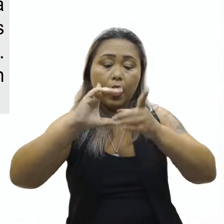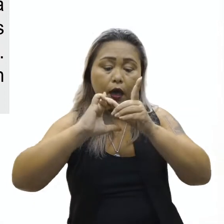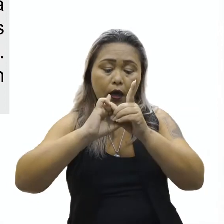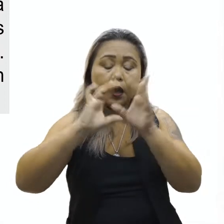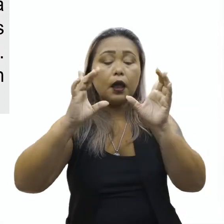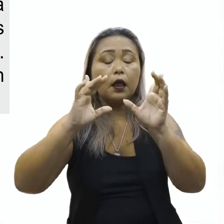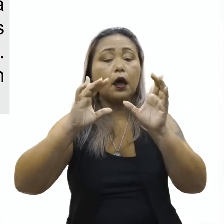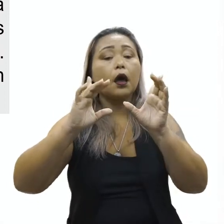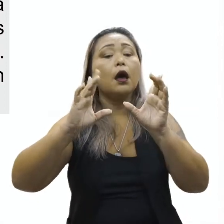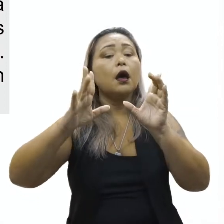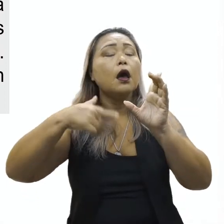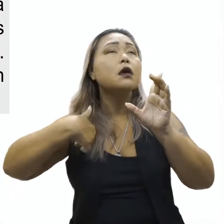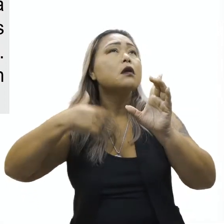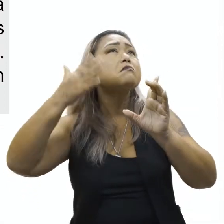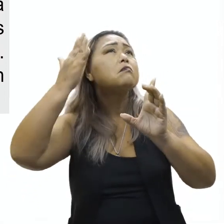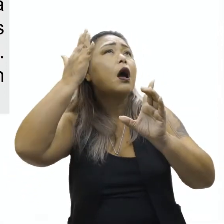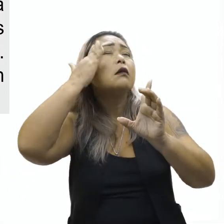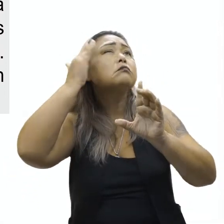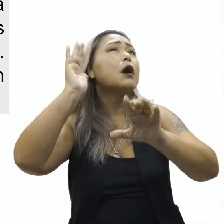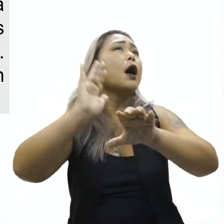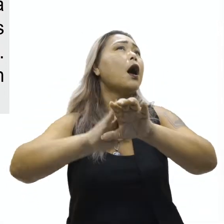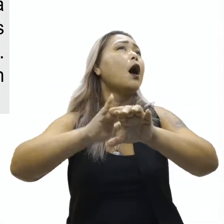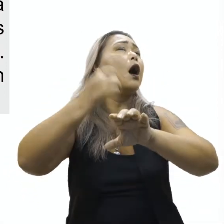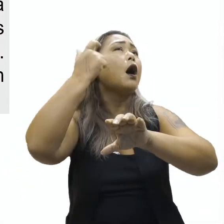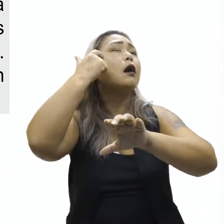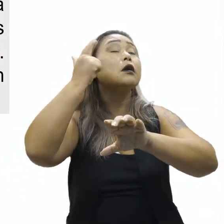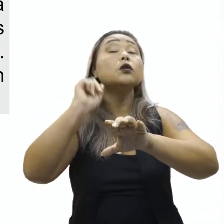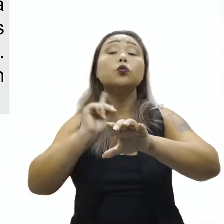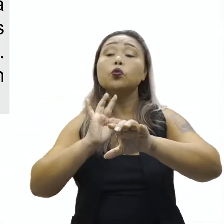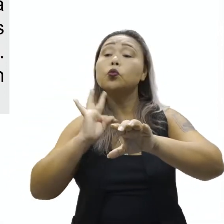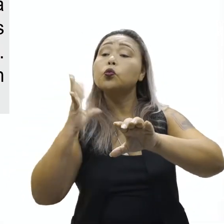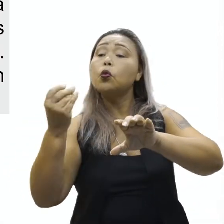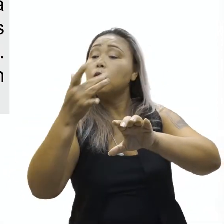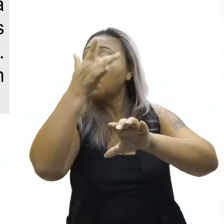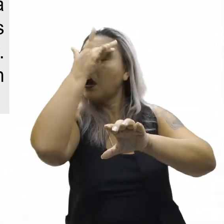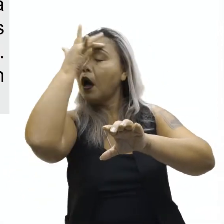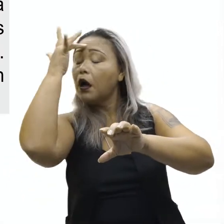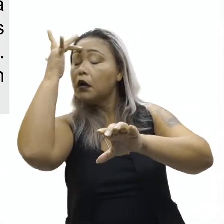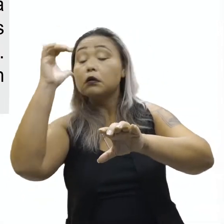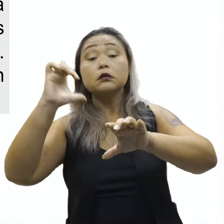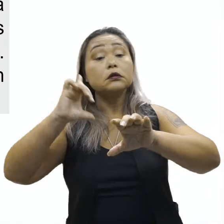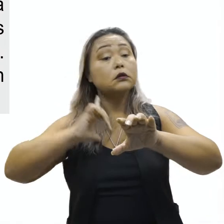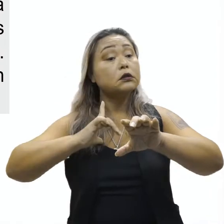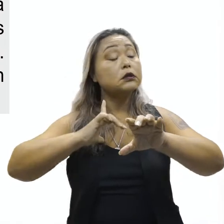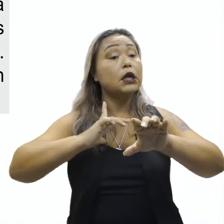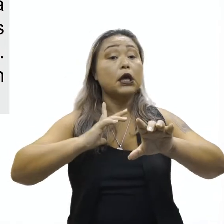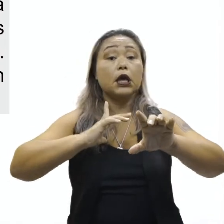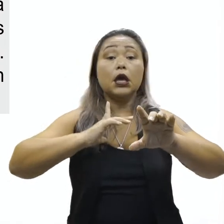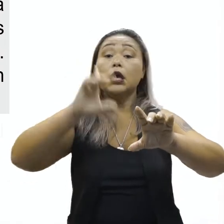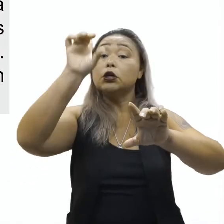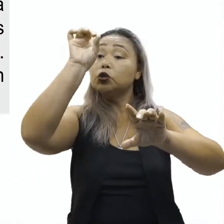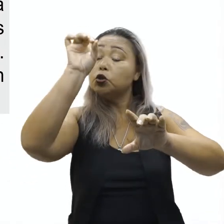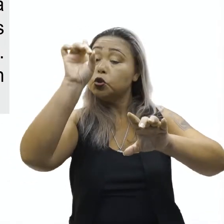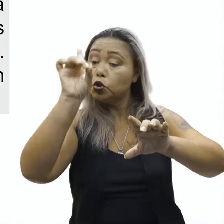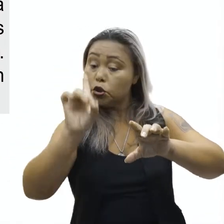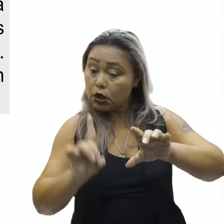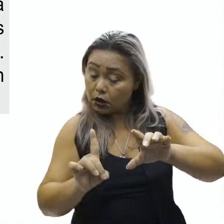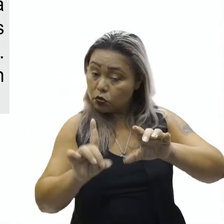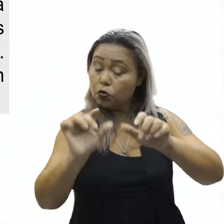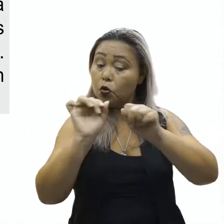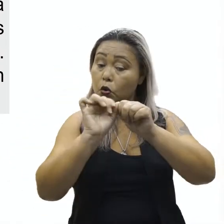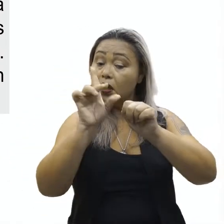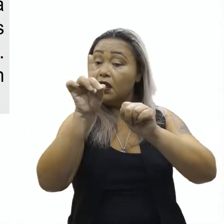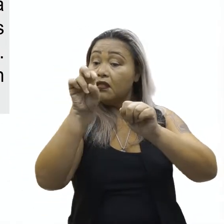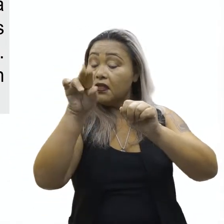democracia era uma ideia de que todos os indivíduos deveriam ter direitos e deveres iguais, independente da sua